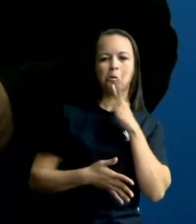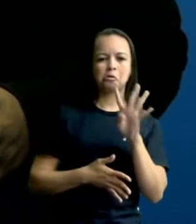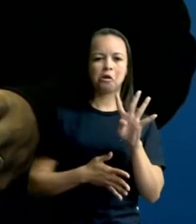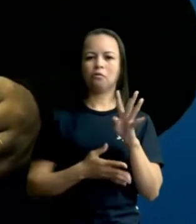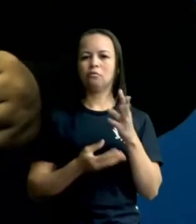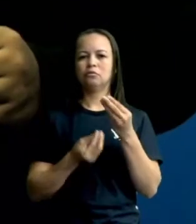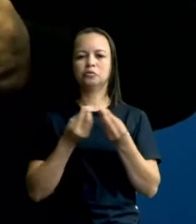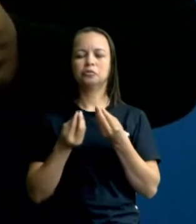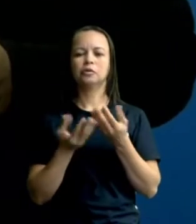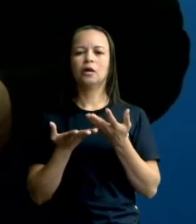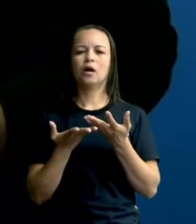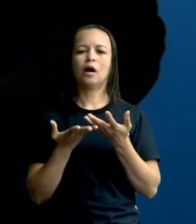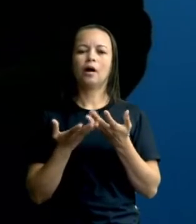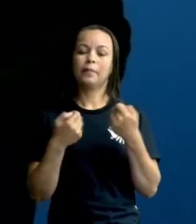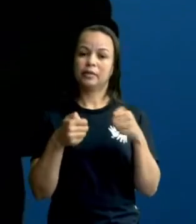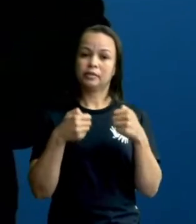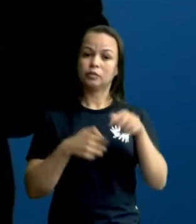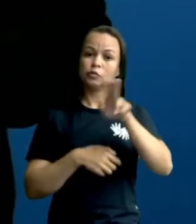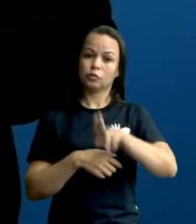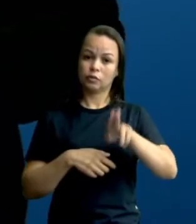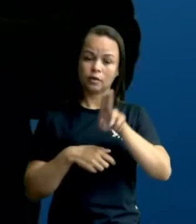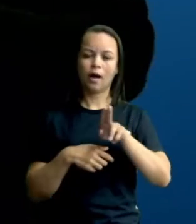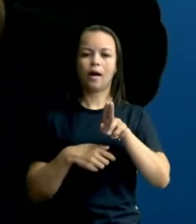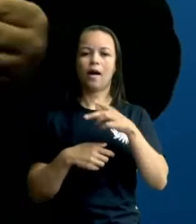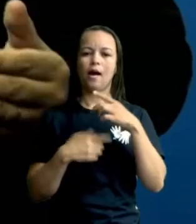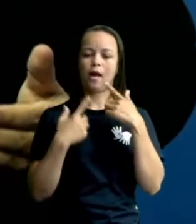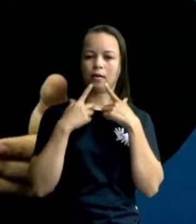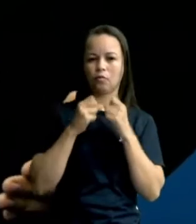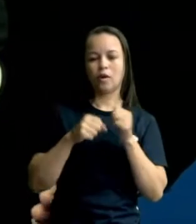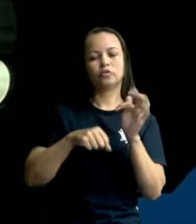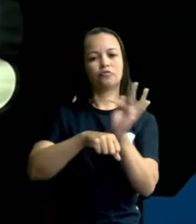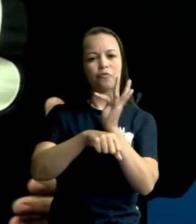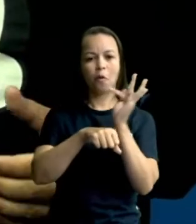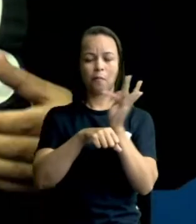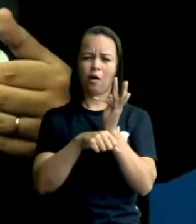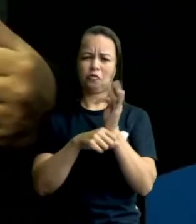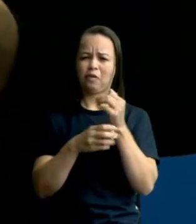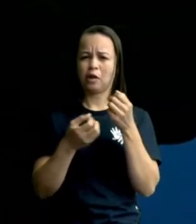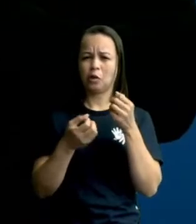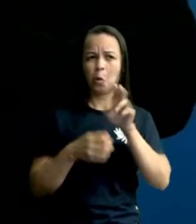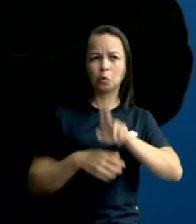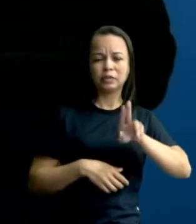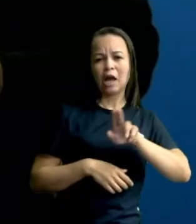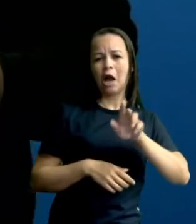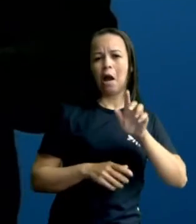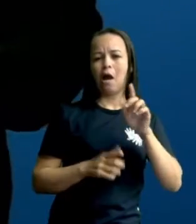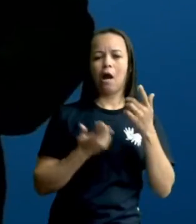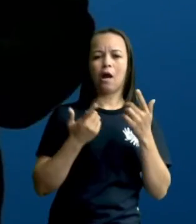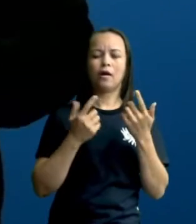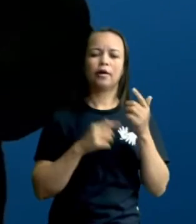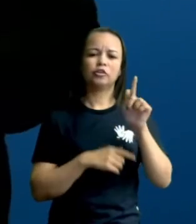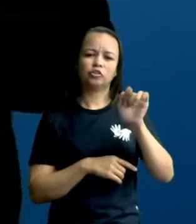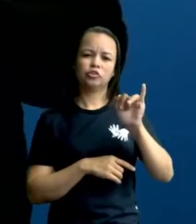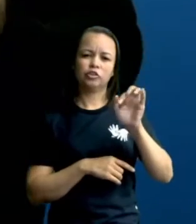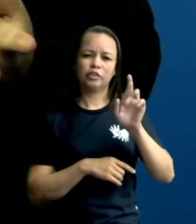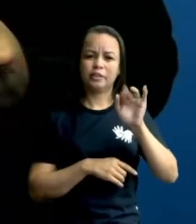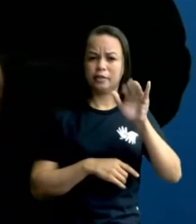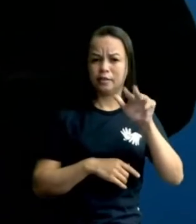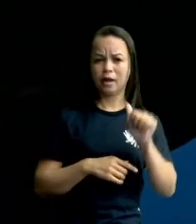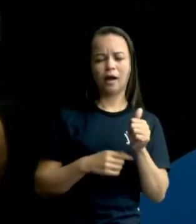vai utilizar a linguagem formal, né? Porque você não vai utilizar gírias, né? Digamos que eu chego numa repartição pública, eu não